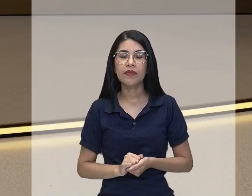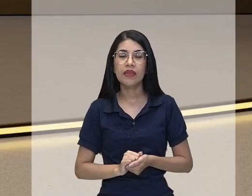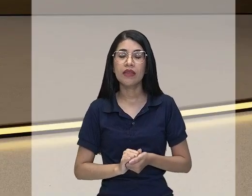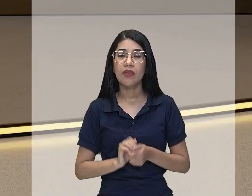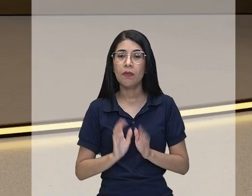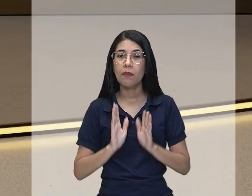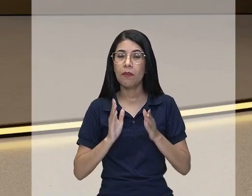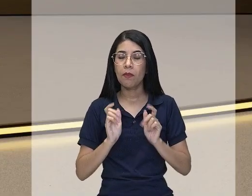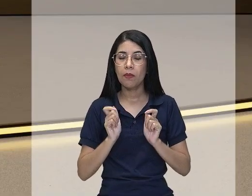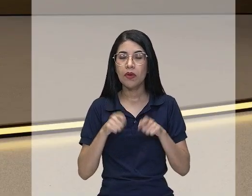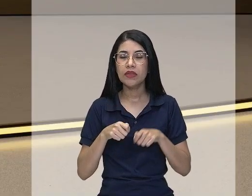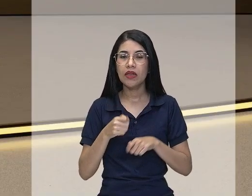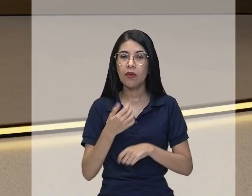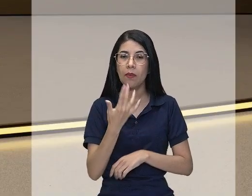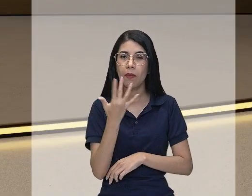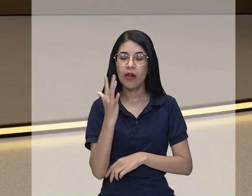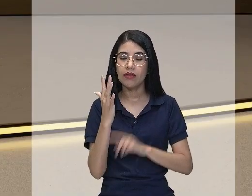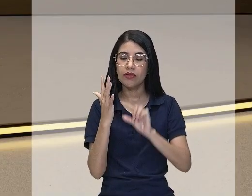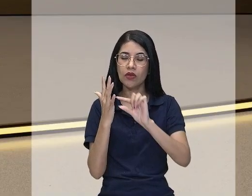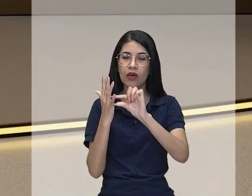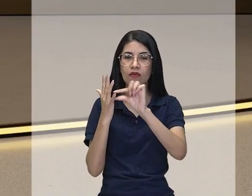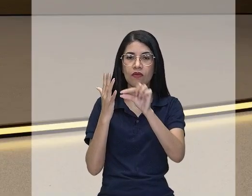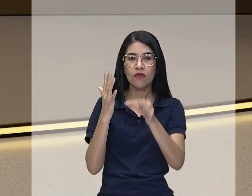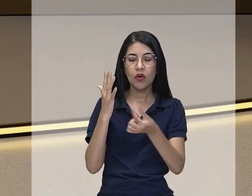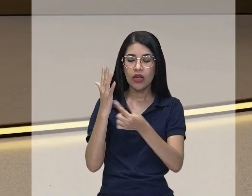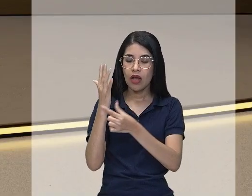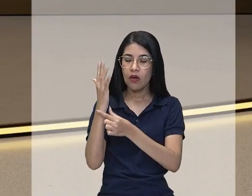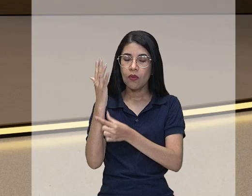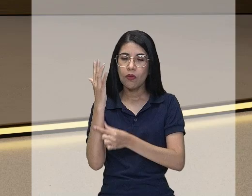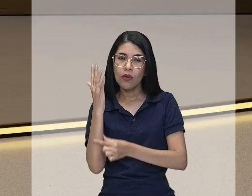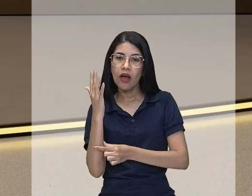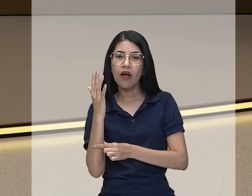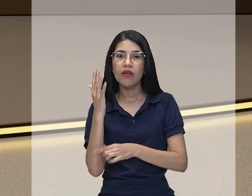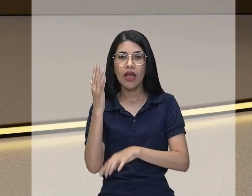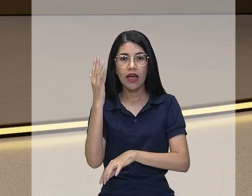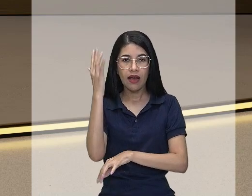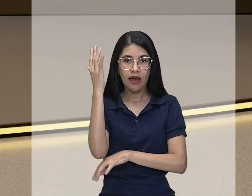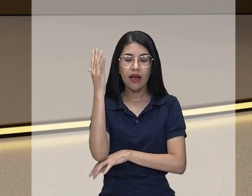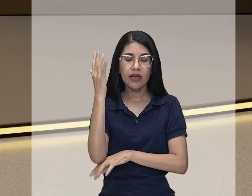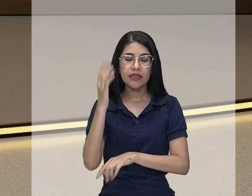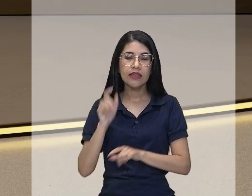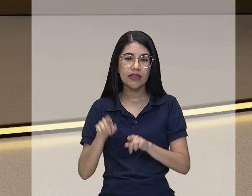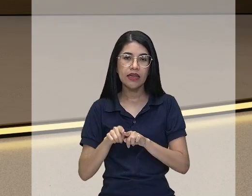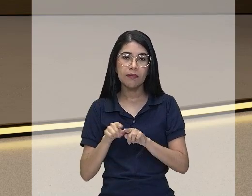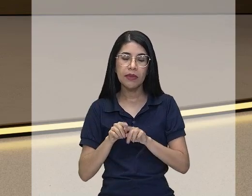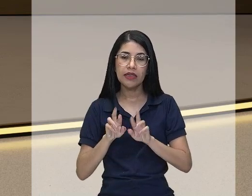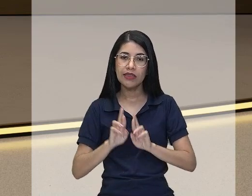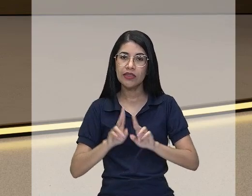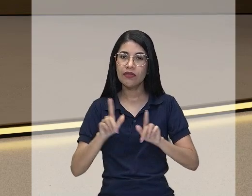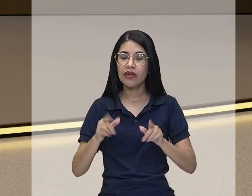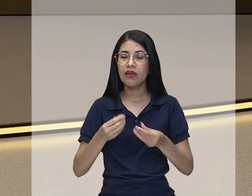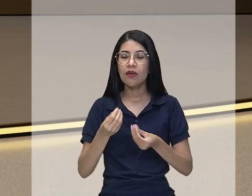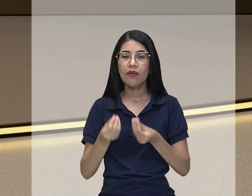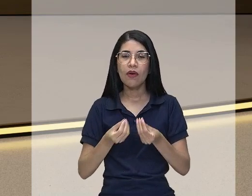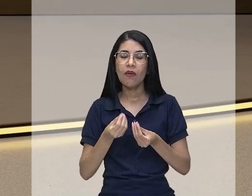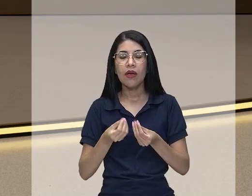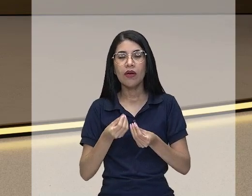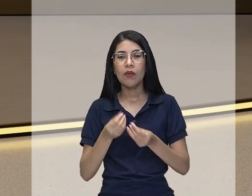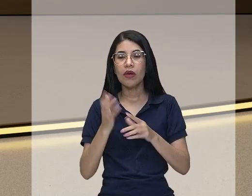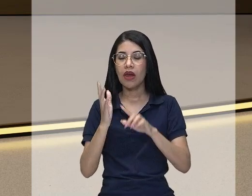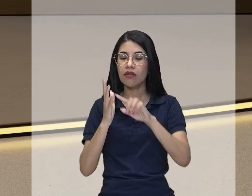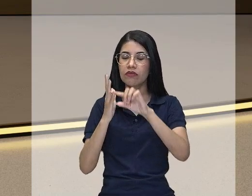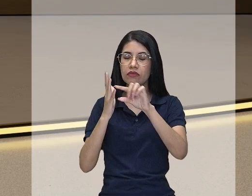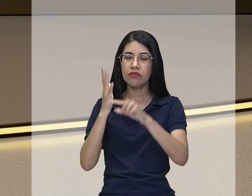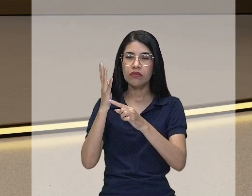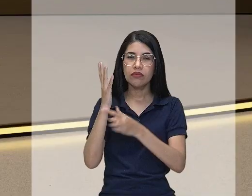ser uma folha, pode ser um caule, né? A gente vai observar na aula que existem essas diferenças também, né, da parte da planta ali que é